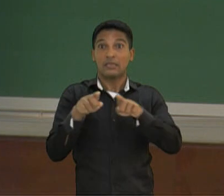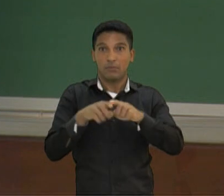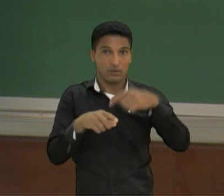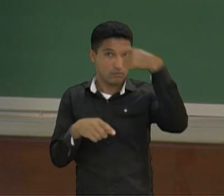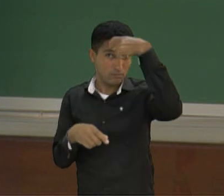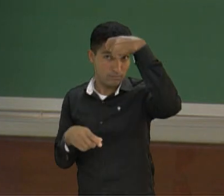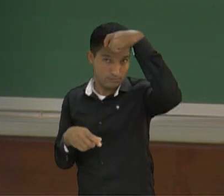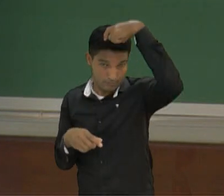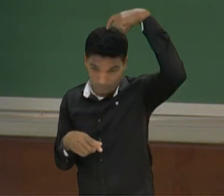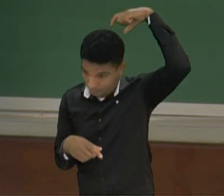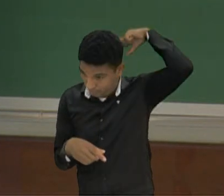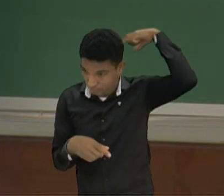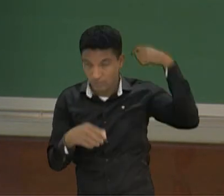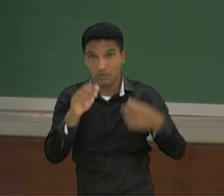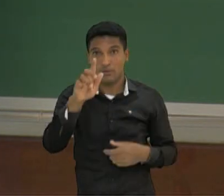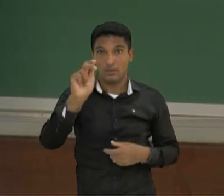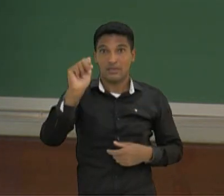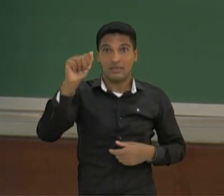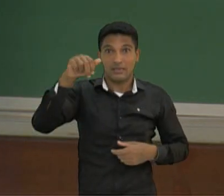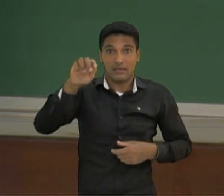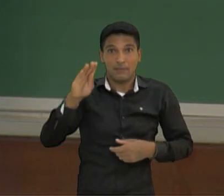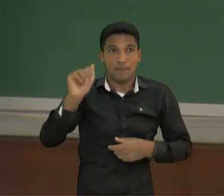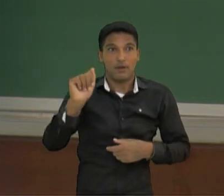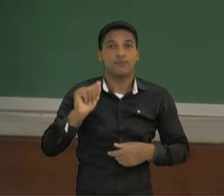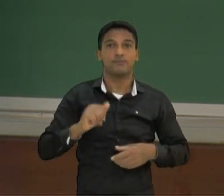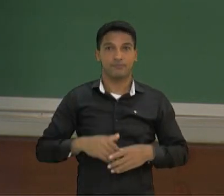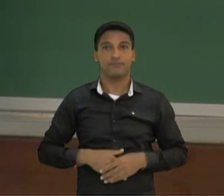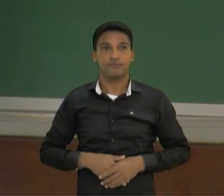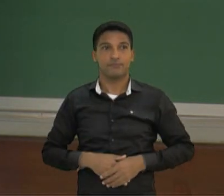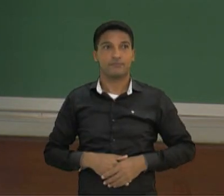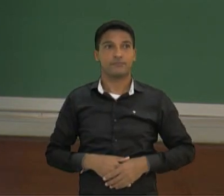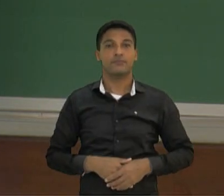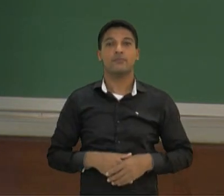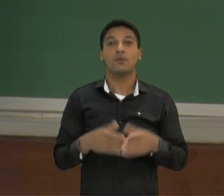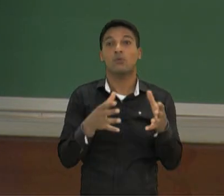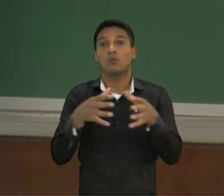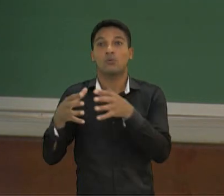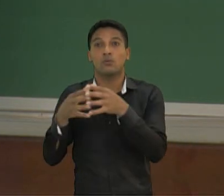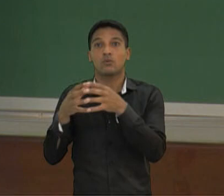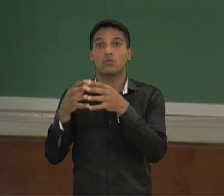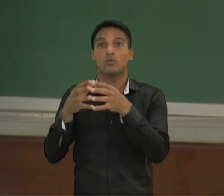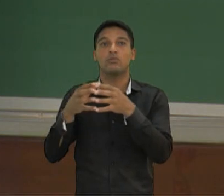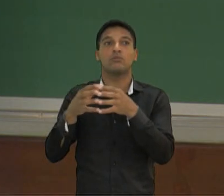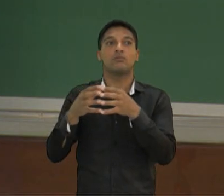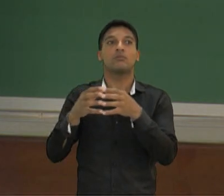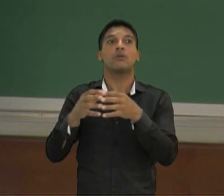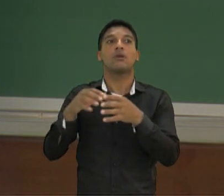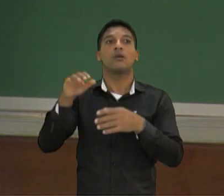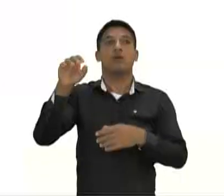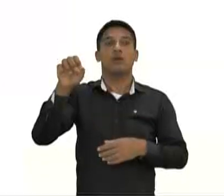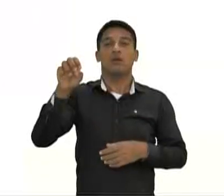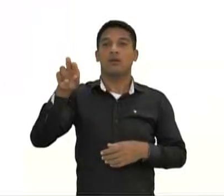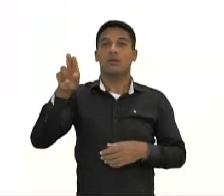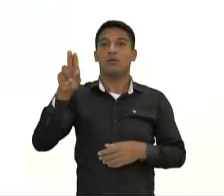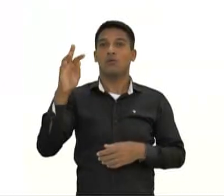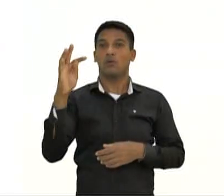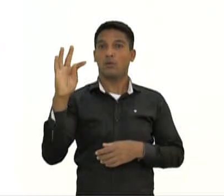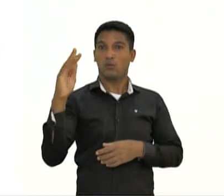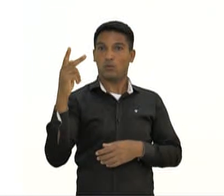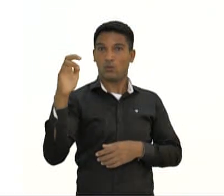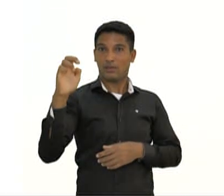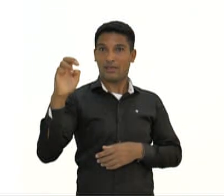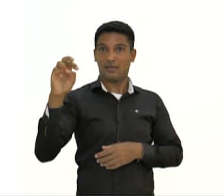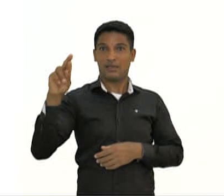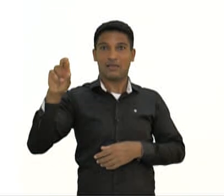os eutérios, ou seja, os que vão apresentar placenta verdadeira. Tá? Quem são eles? A maior parte